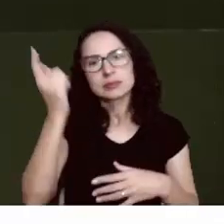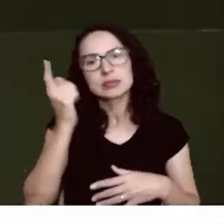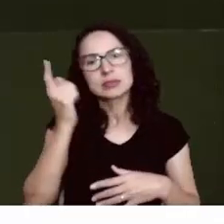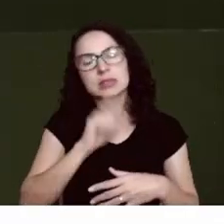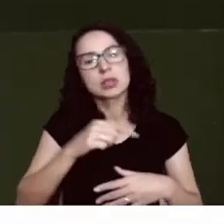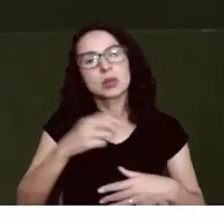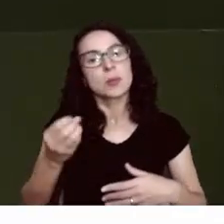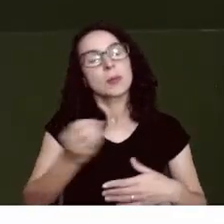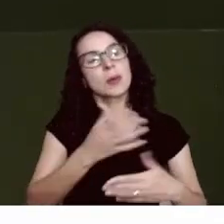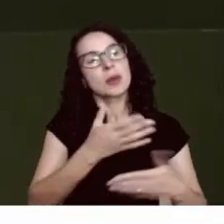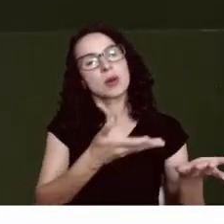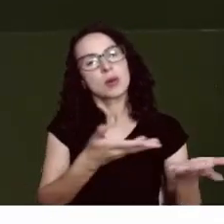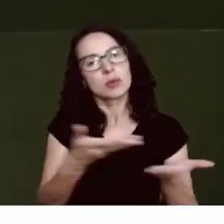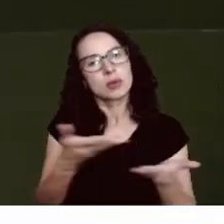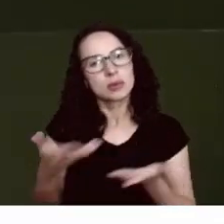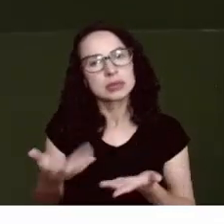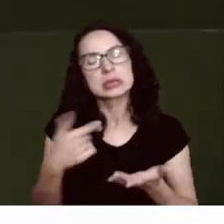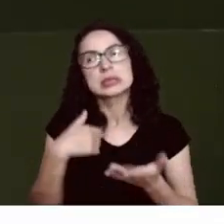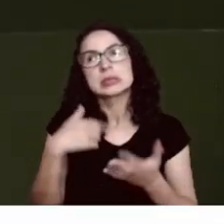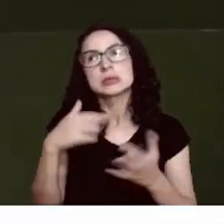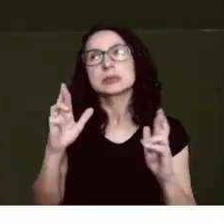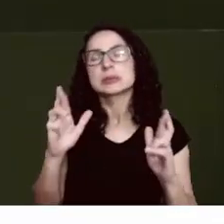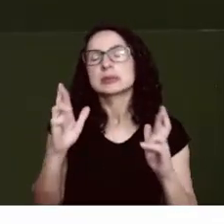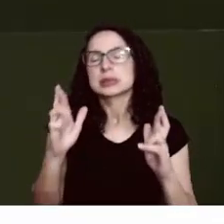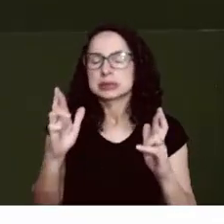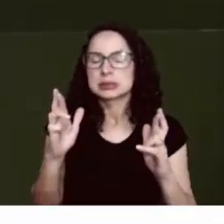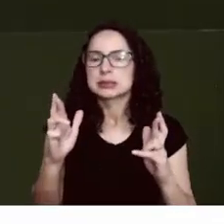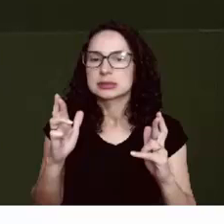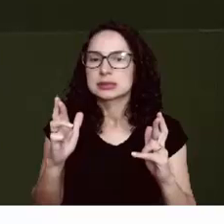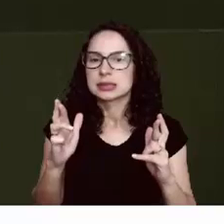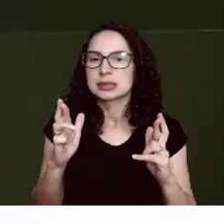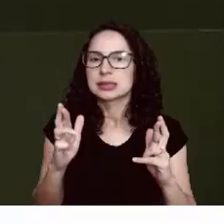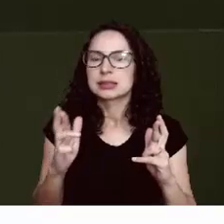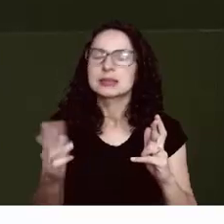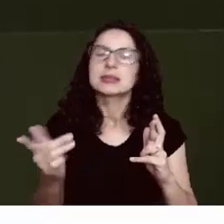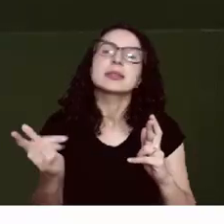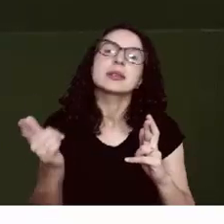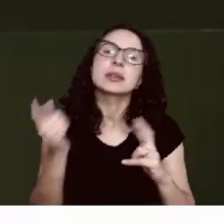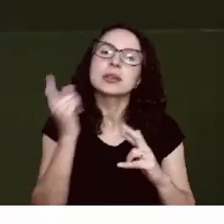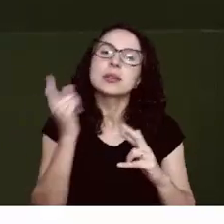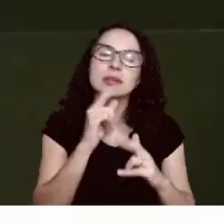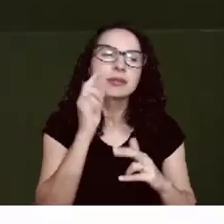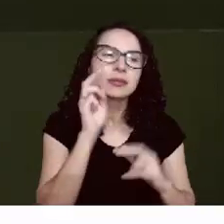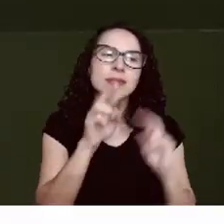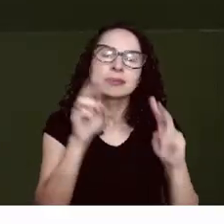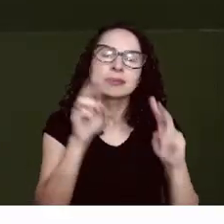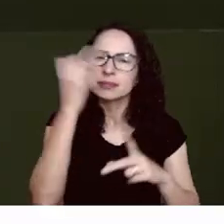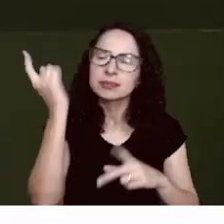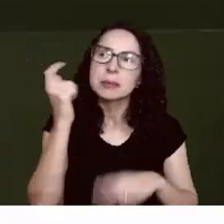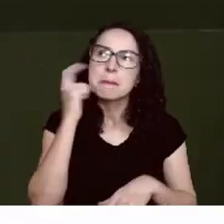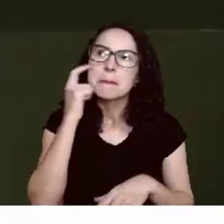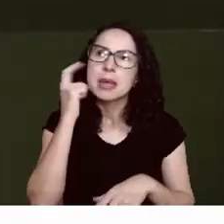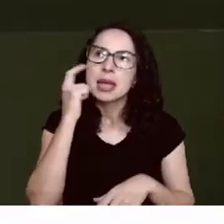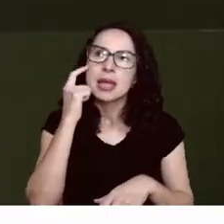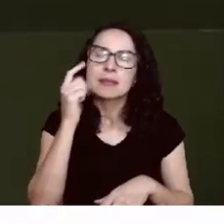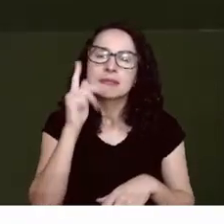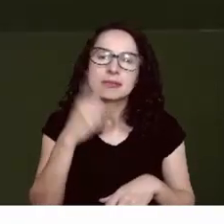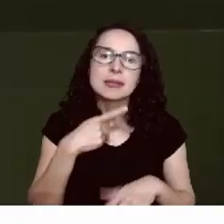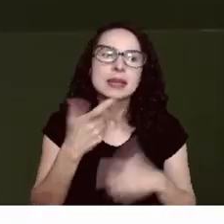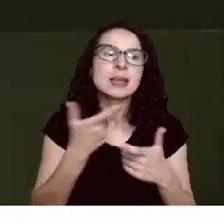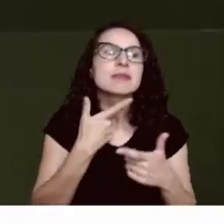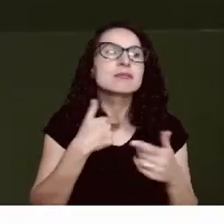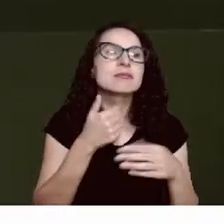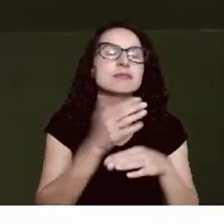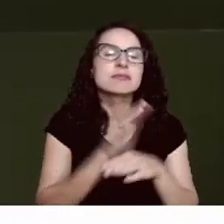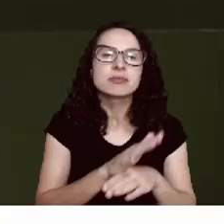oportunidade, tenham uma esperança, vamos falar assim, de que tem pessoas que ainda pensam nelas, que ainda querem ajudar elas e que